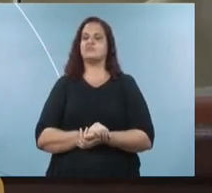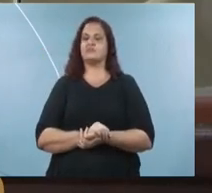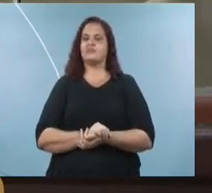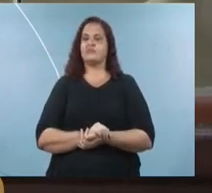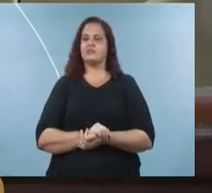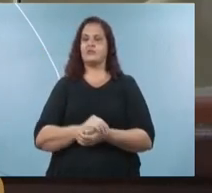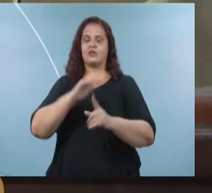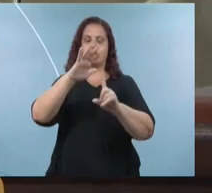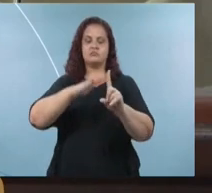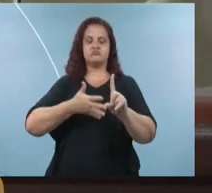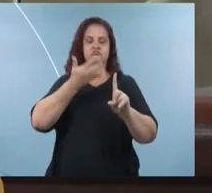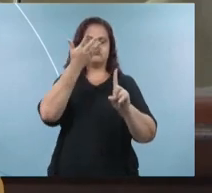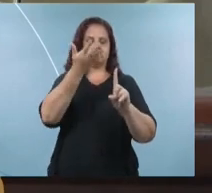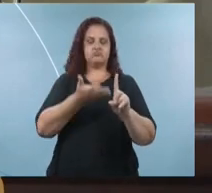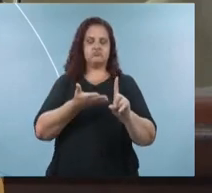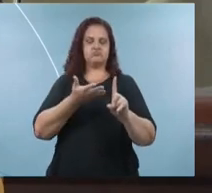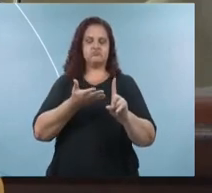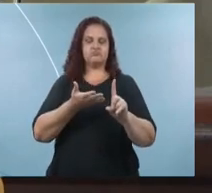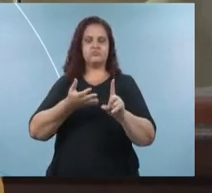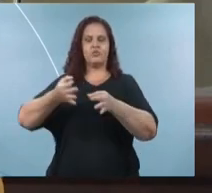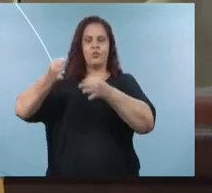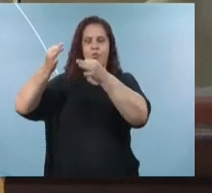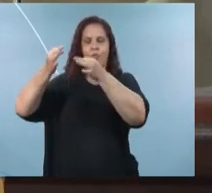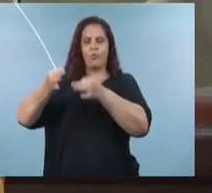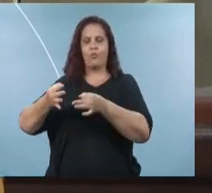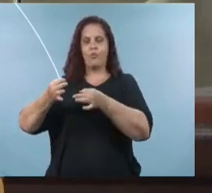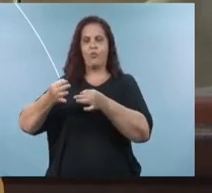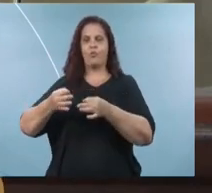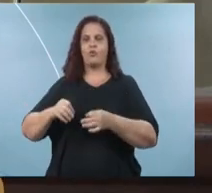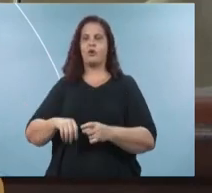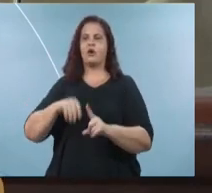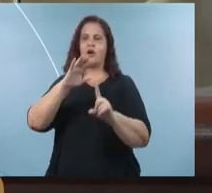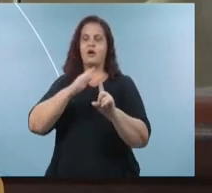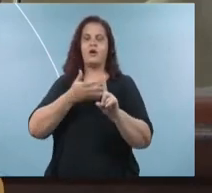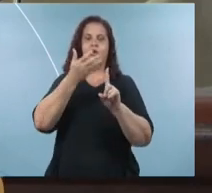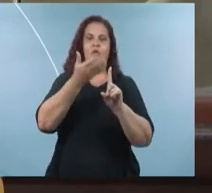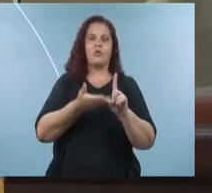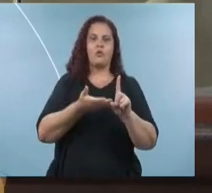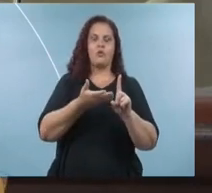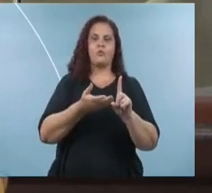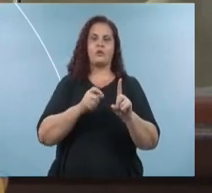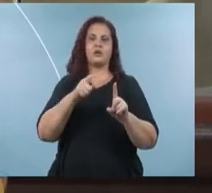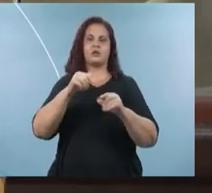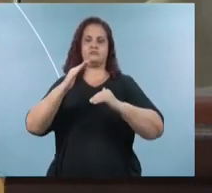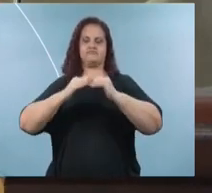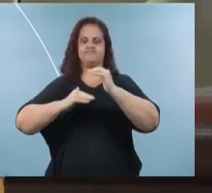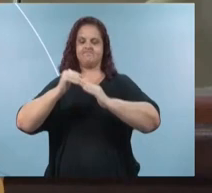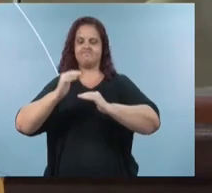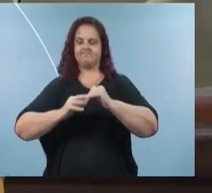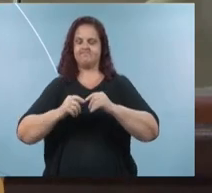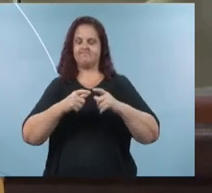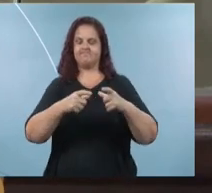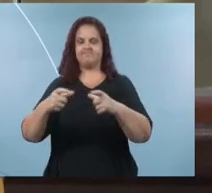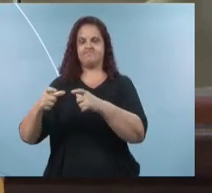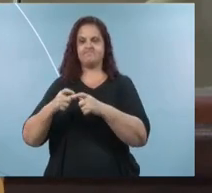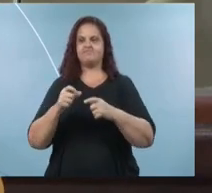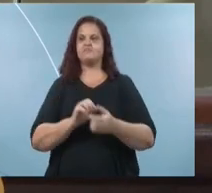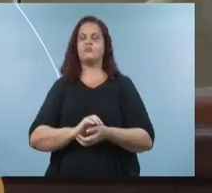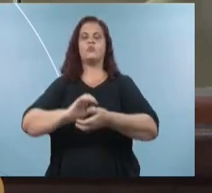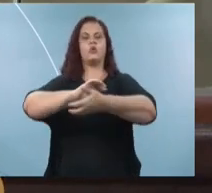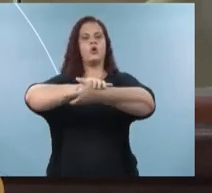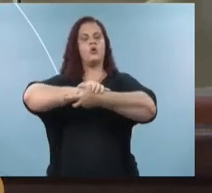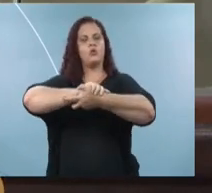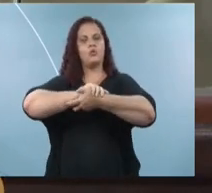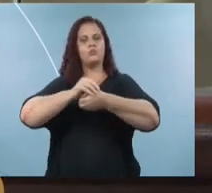esta solenidade é uma justa homenagem a esta importante categoria profissional, a quem estendo meus cumprimentos